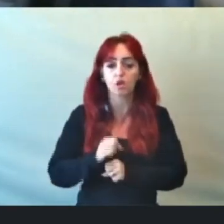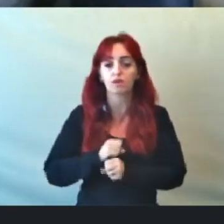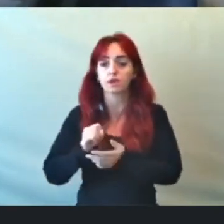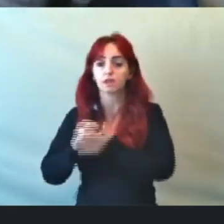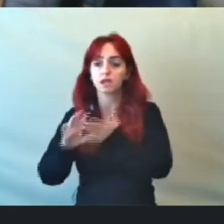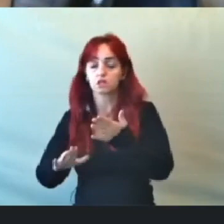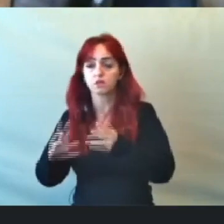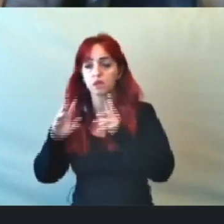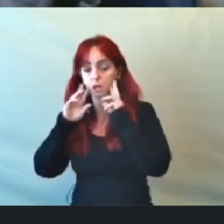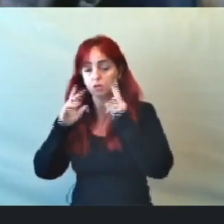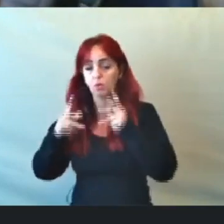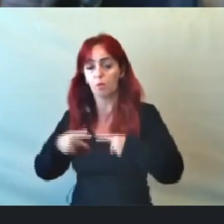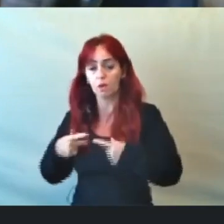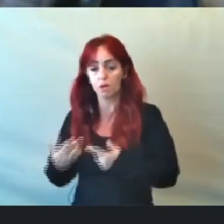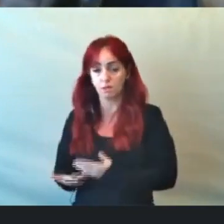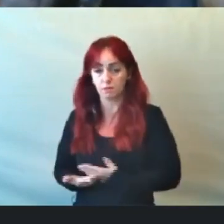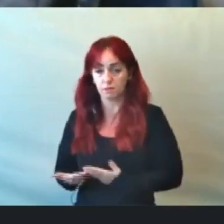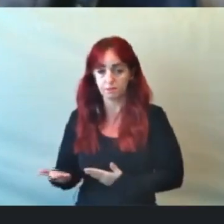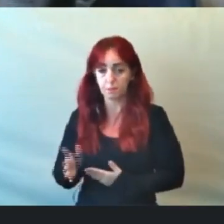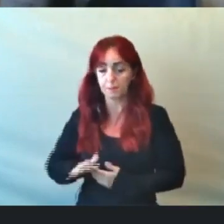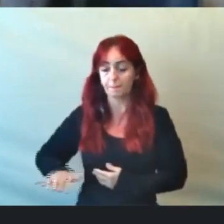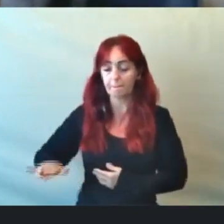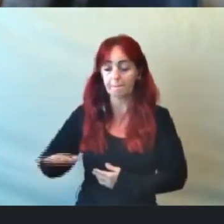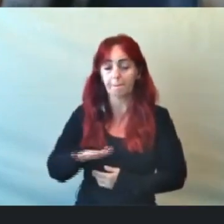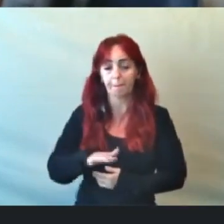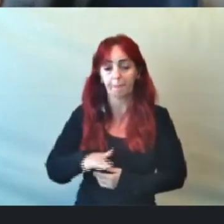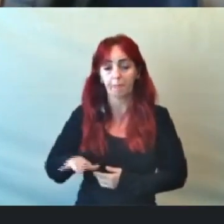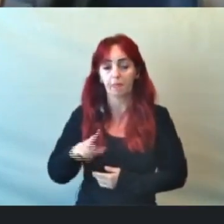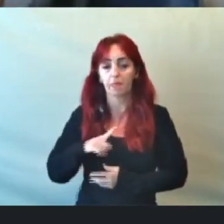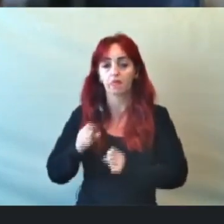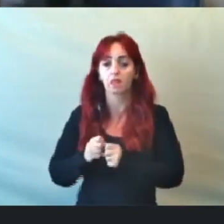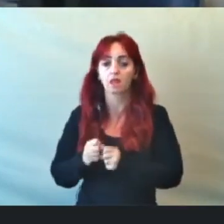nas áreas urbanas, ela chega ao reservatório.